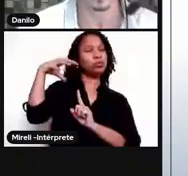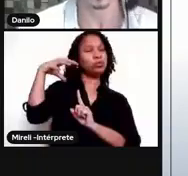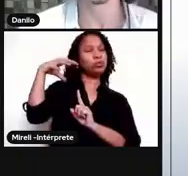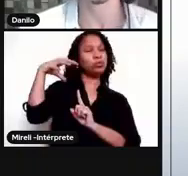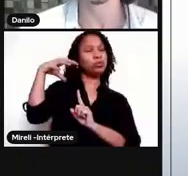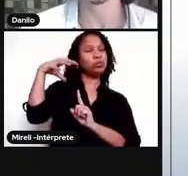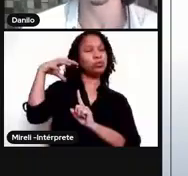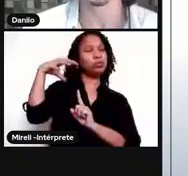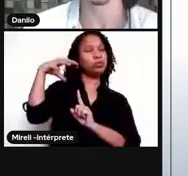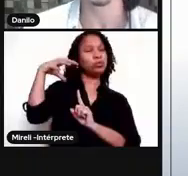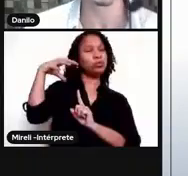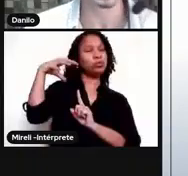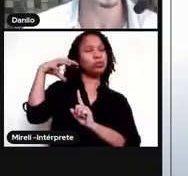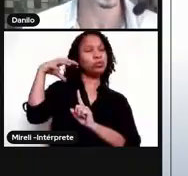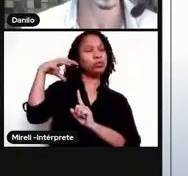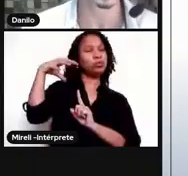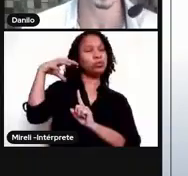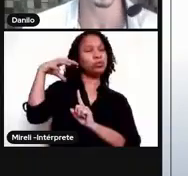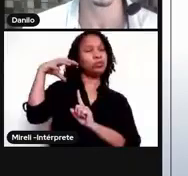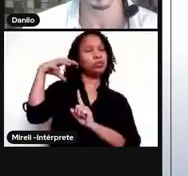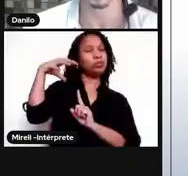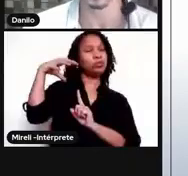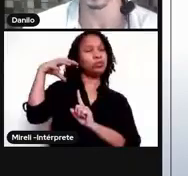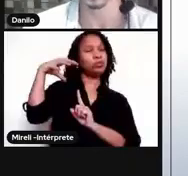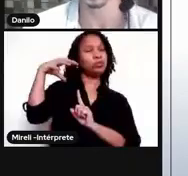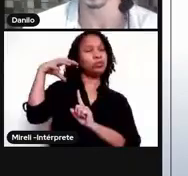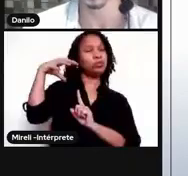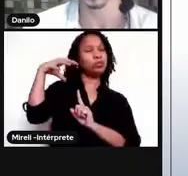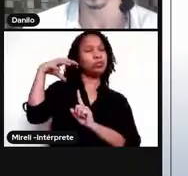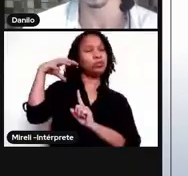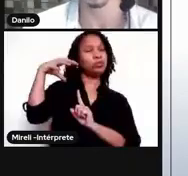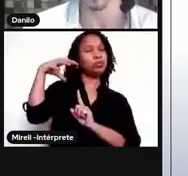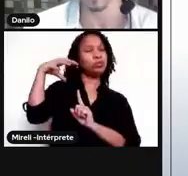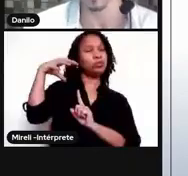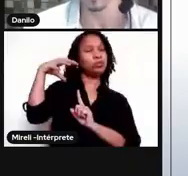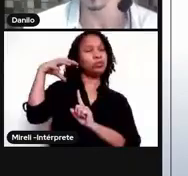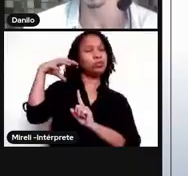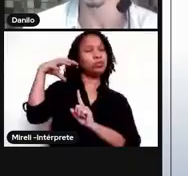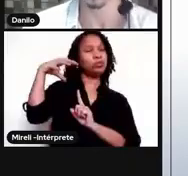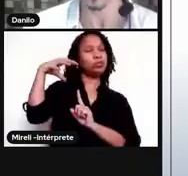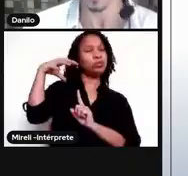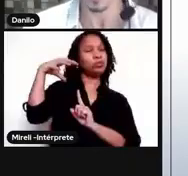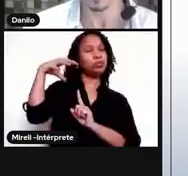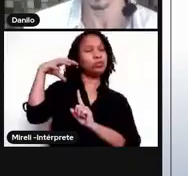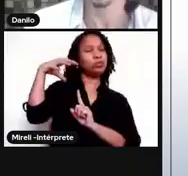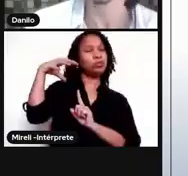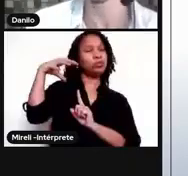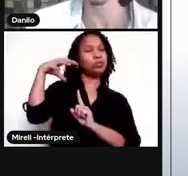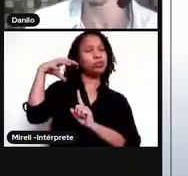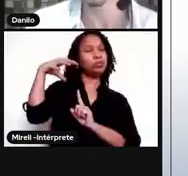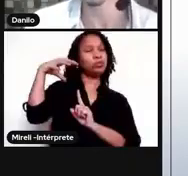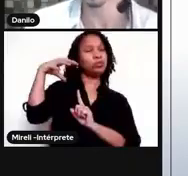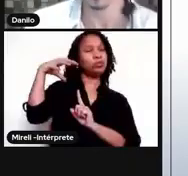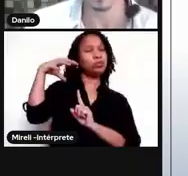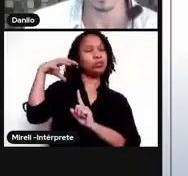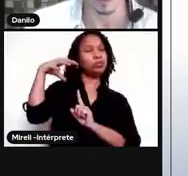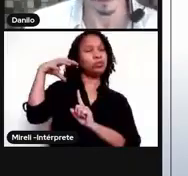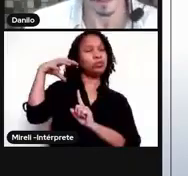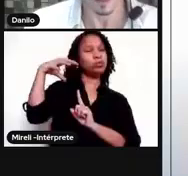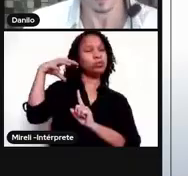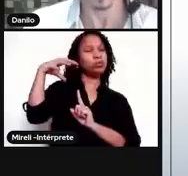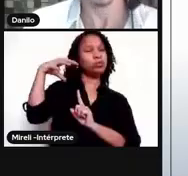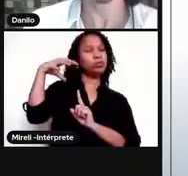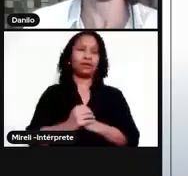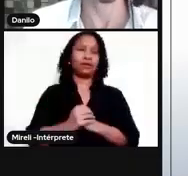climáticos, e estabelecer estratégias para a conservação dessa floresta é importante, como cita o Almeida